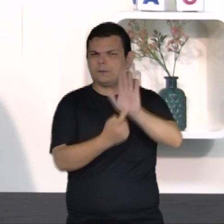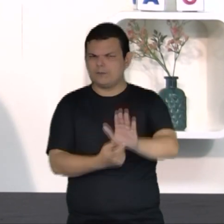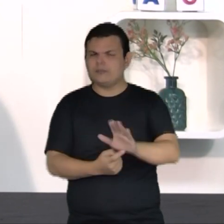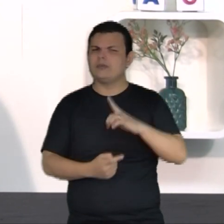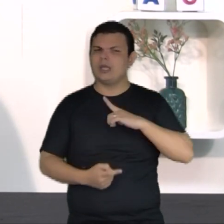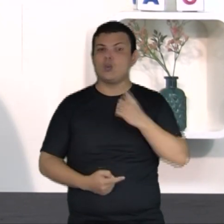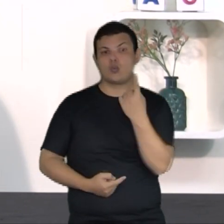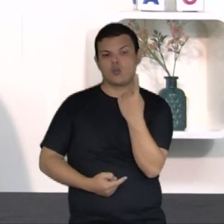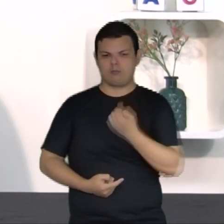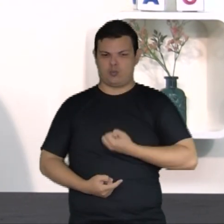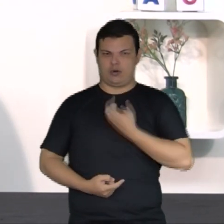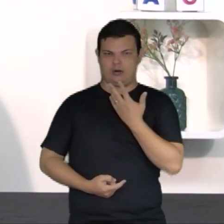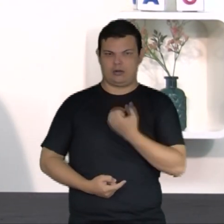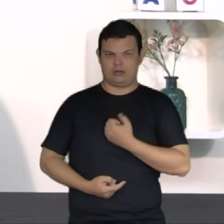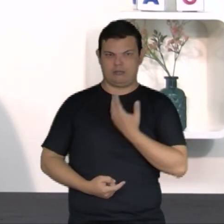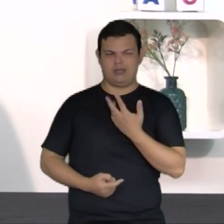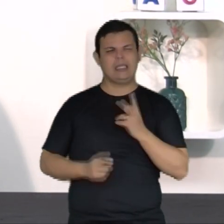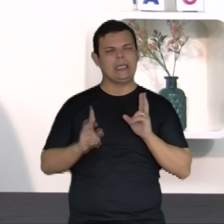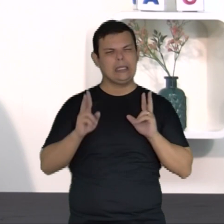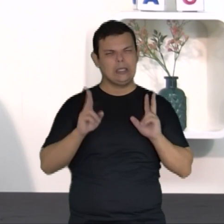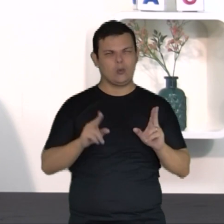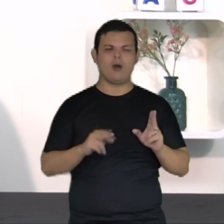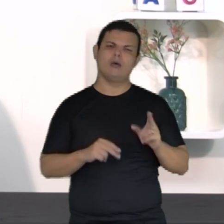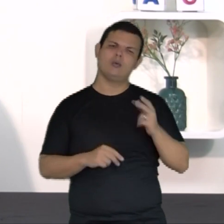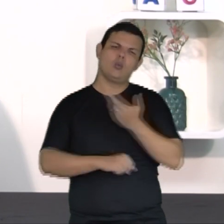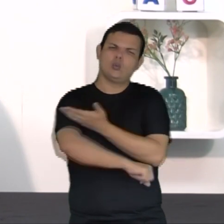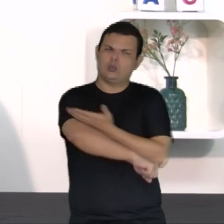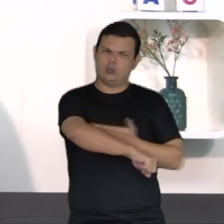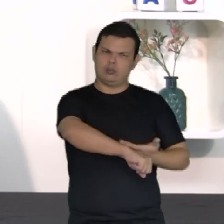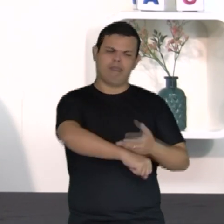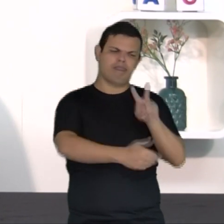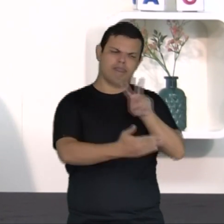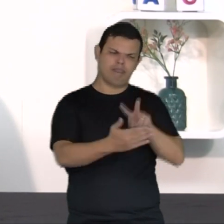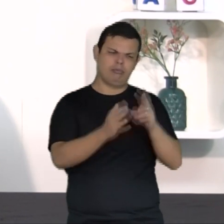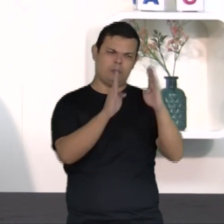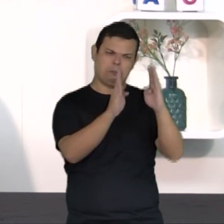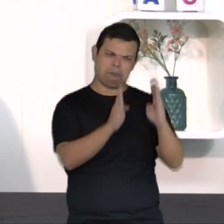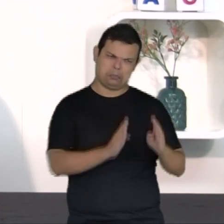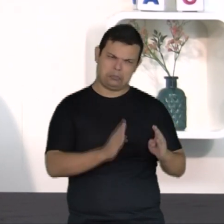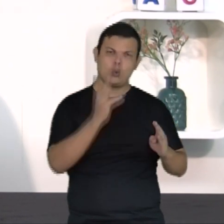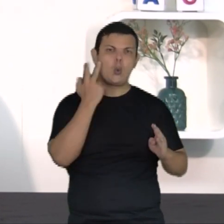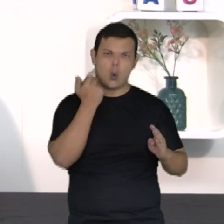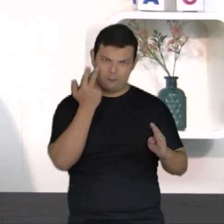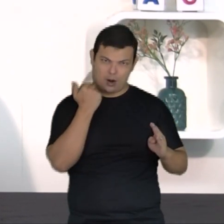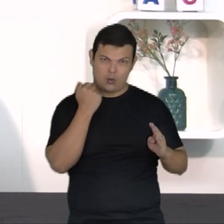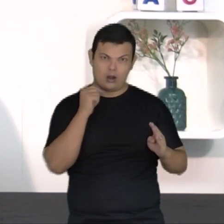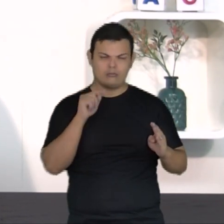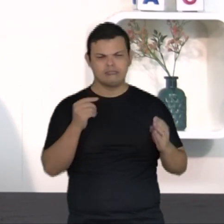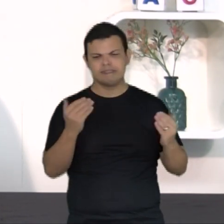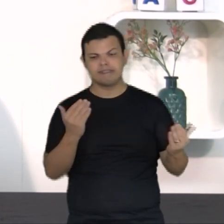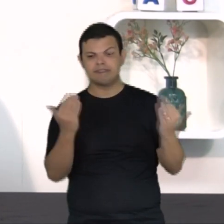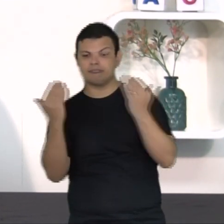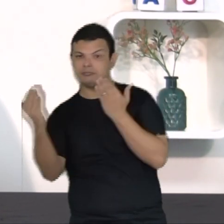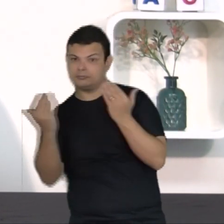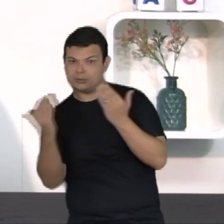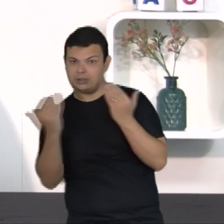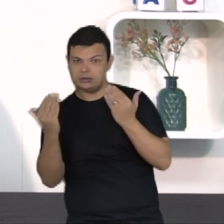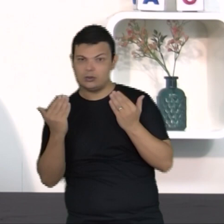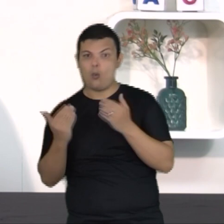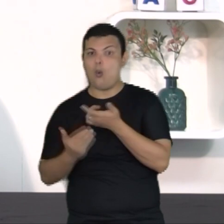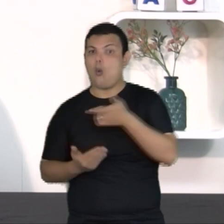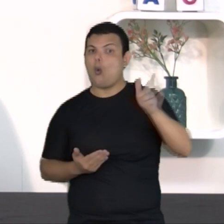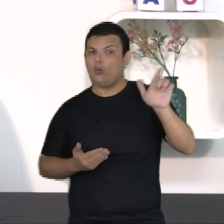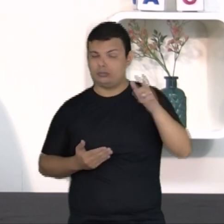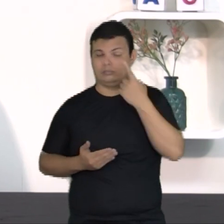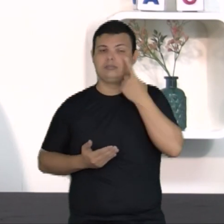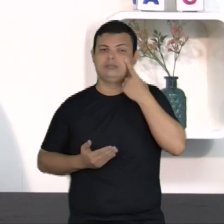de um poema igual esse que a gente já está acostumado a ler, tá bom? E aí a gente já vai ter uma comparação, uma base de comparação para